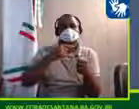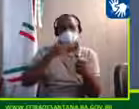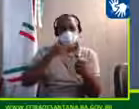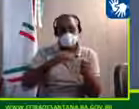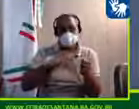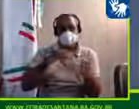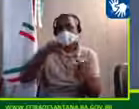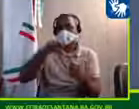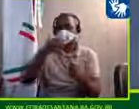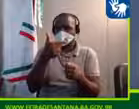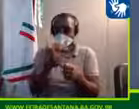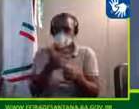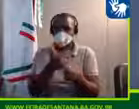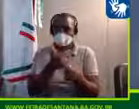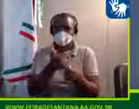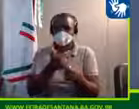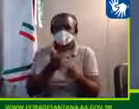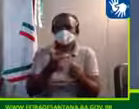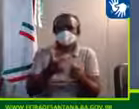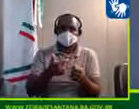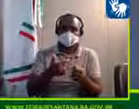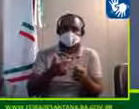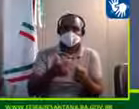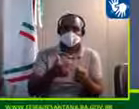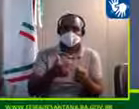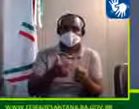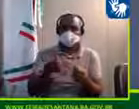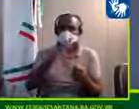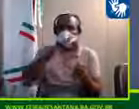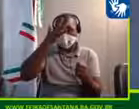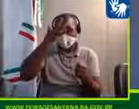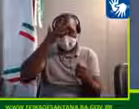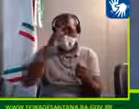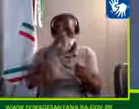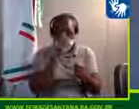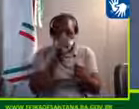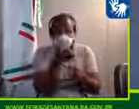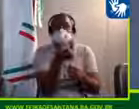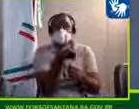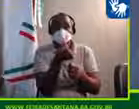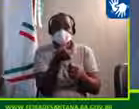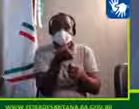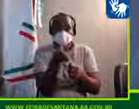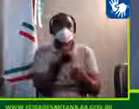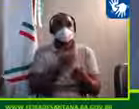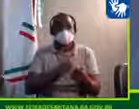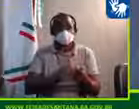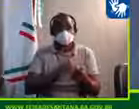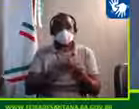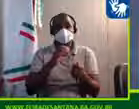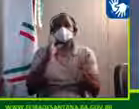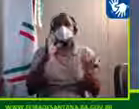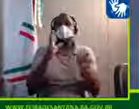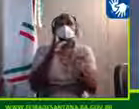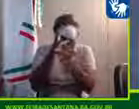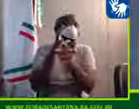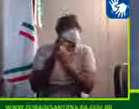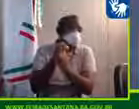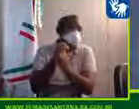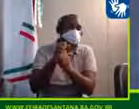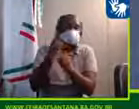Resultados negativos 92. Total de pacientes internados, 66, são números. E o